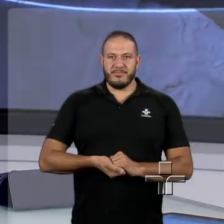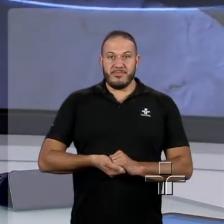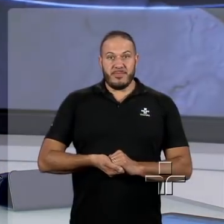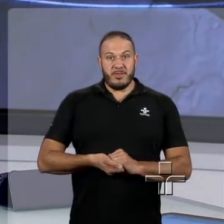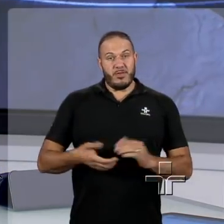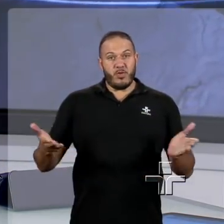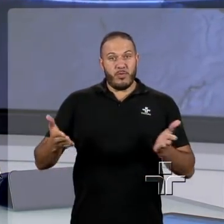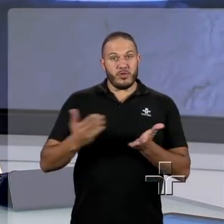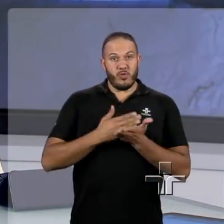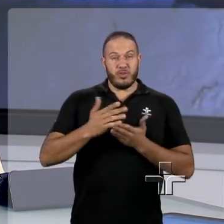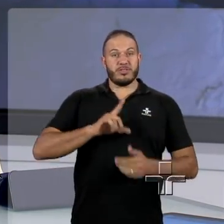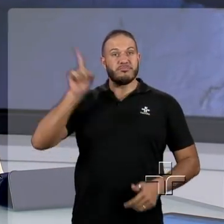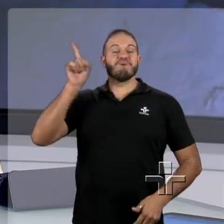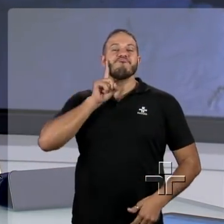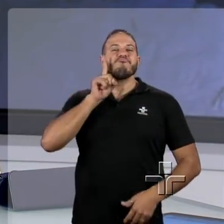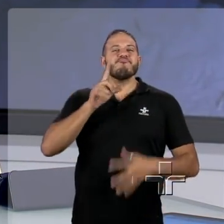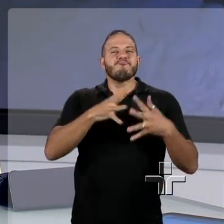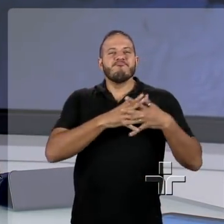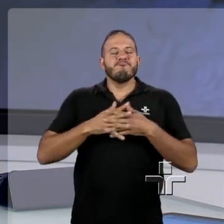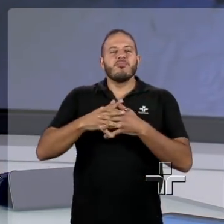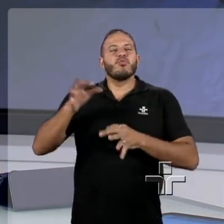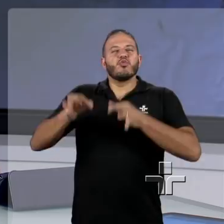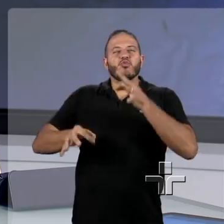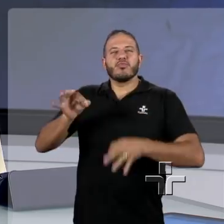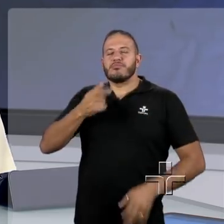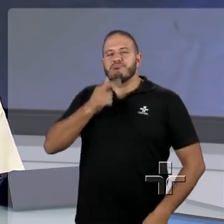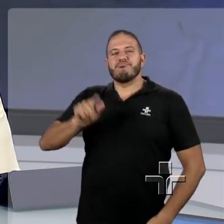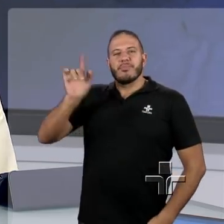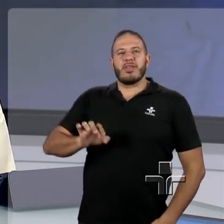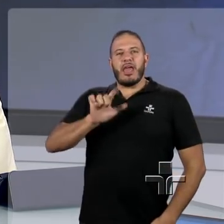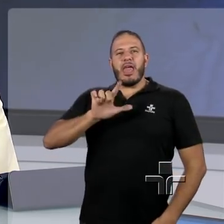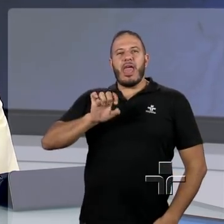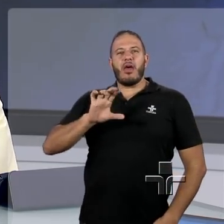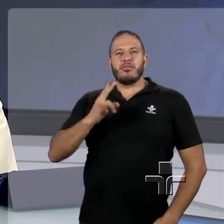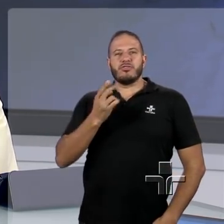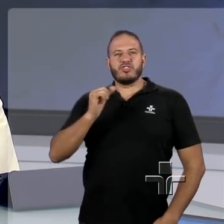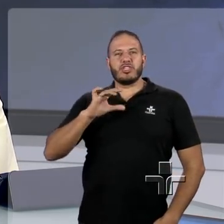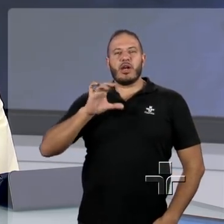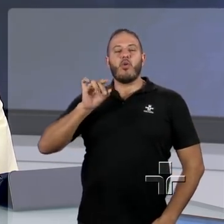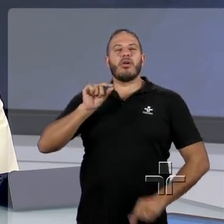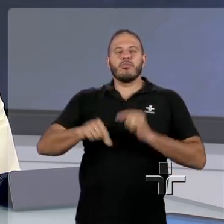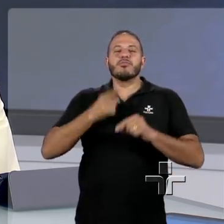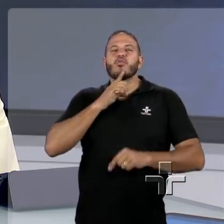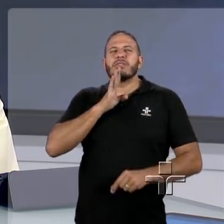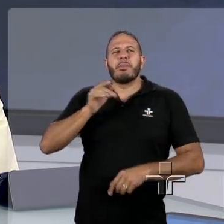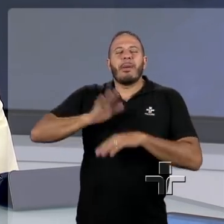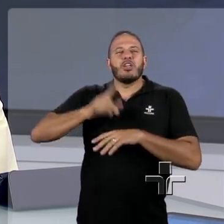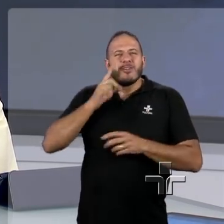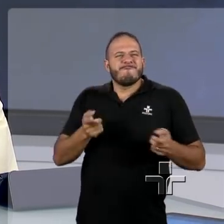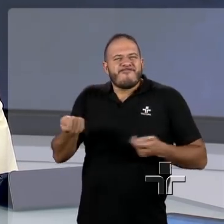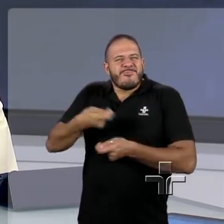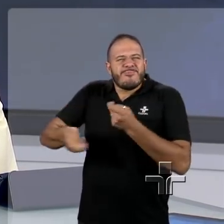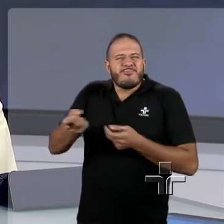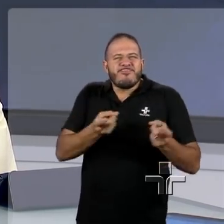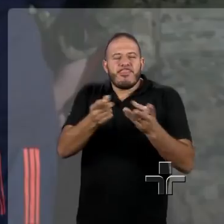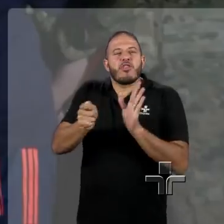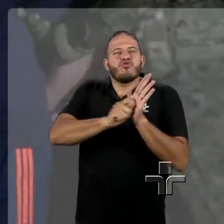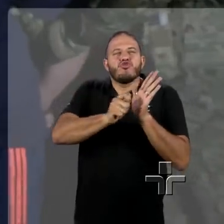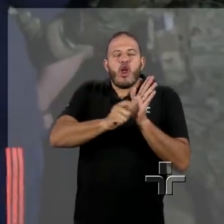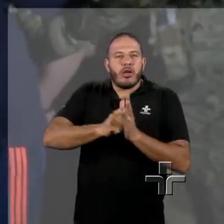Começou hoje nos Estados Unidos o julgamento do mexicano El Chapo, conhecido como o maior traficante de drogas do